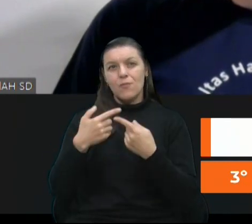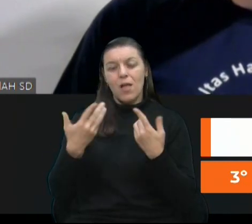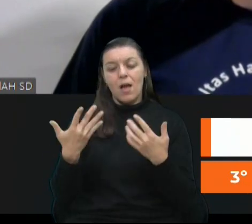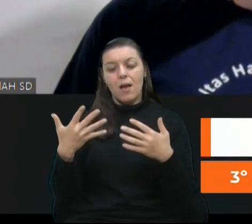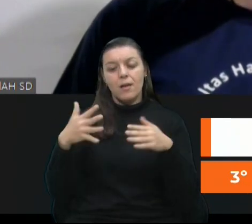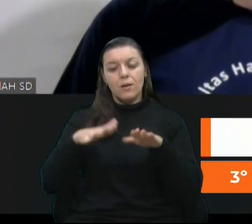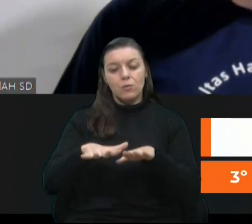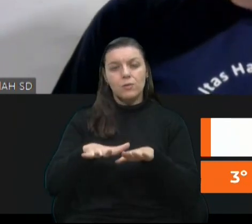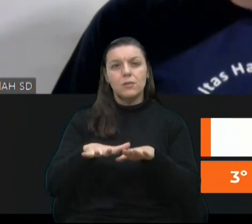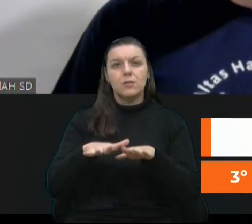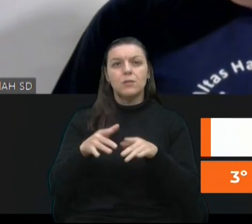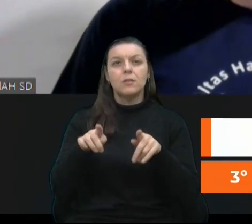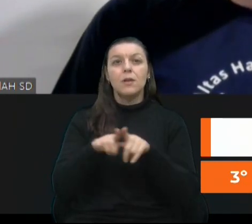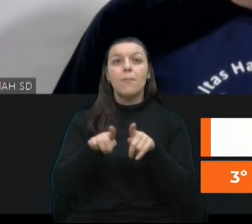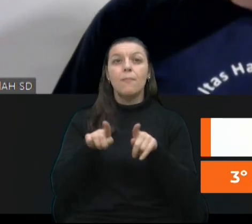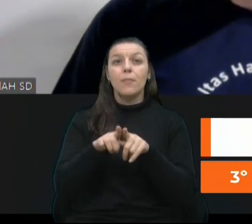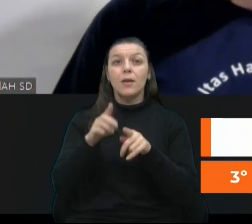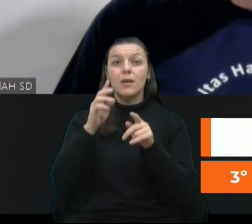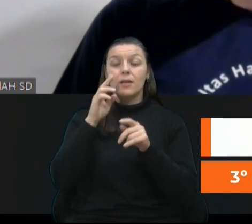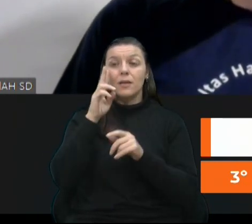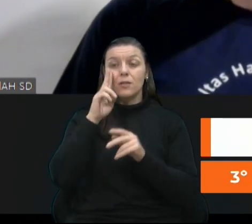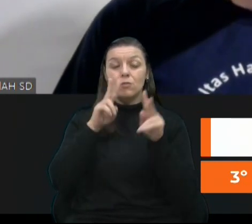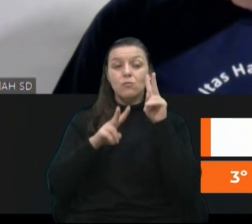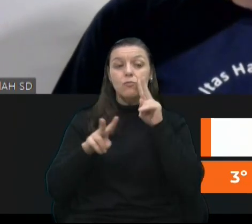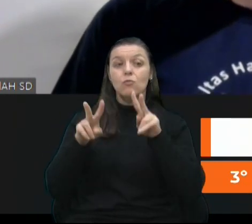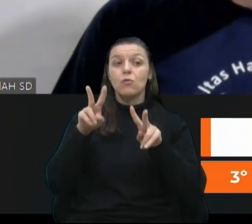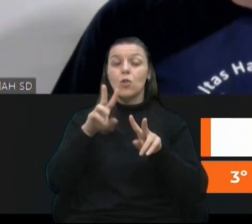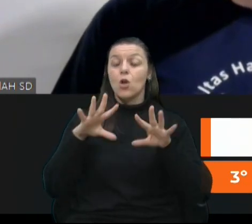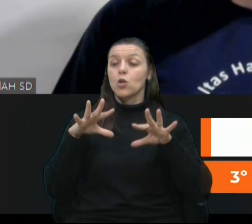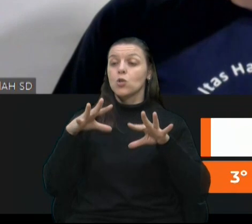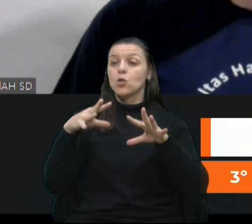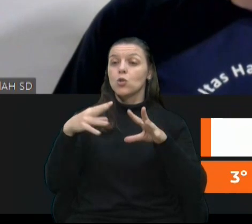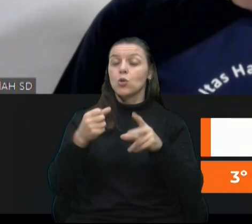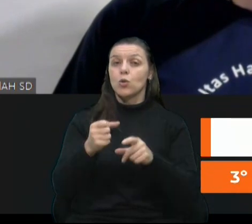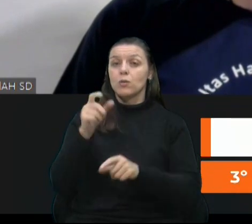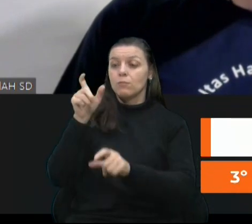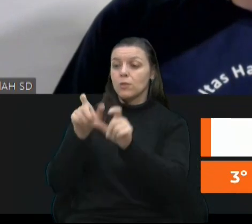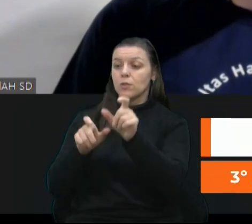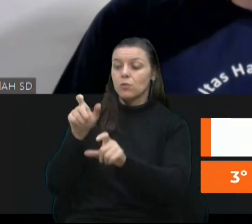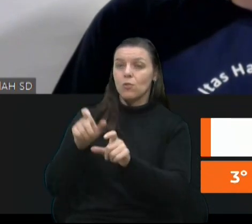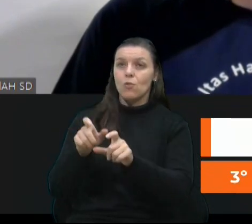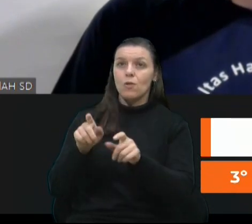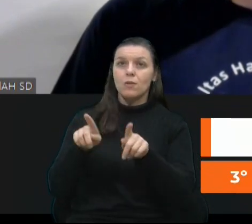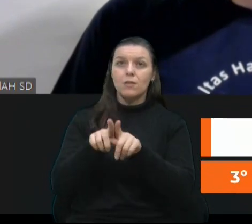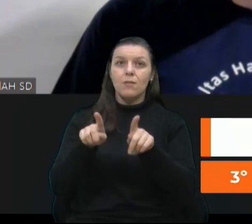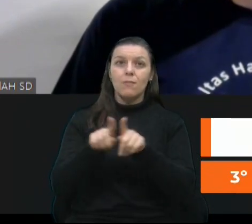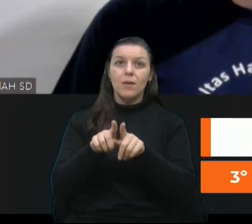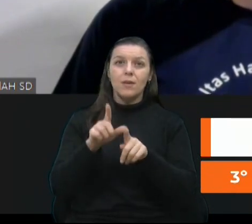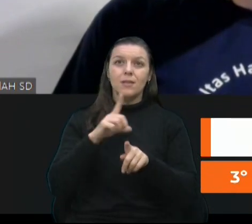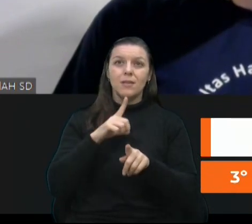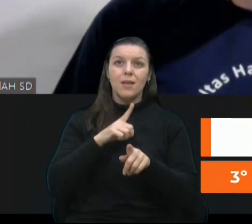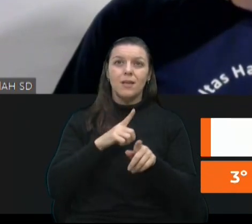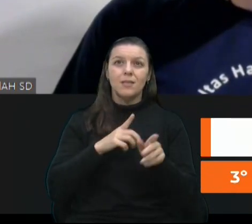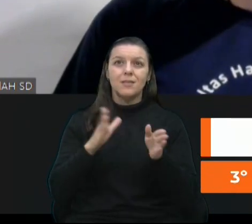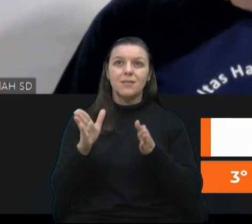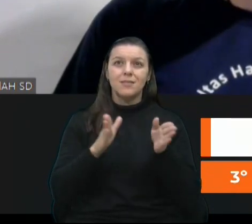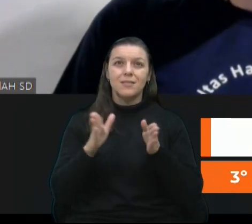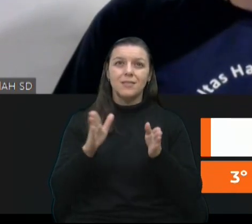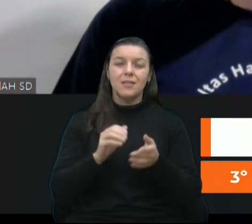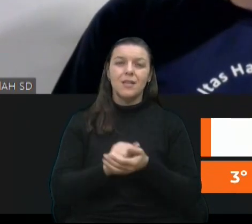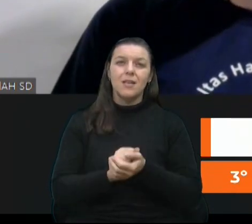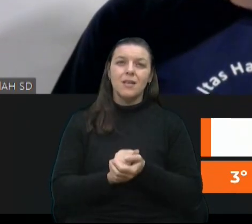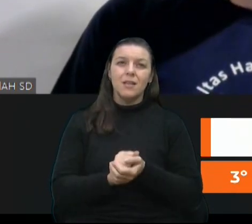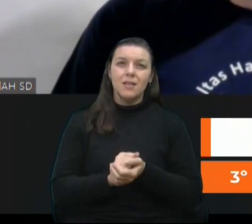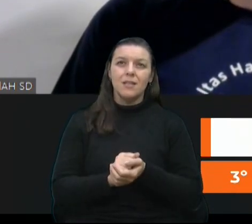gente está falando aqui de enxergar todas as pessoas, então que coisa mais linda que a gente tem aí na tela também. Obrigada, sempre que a